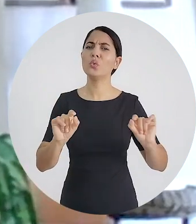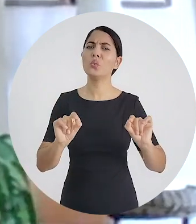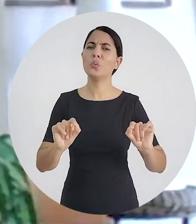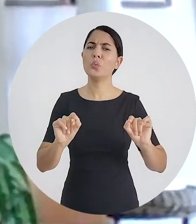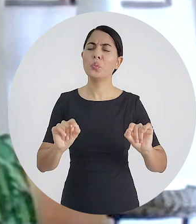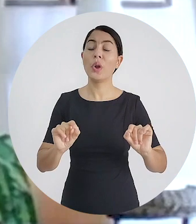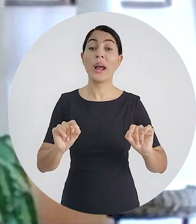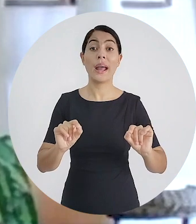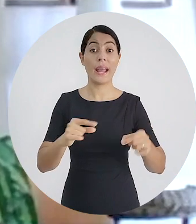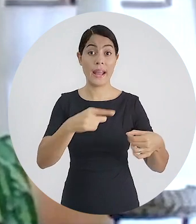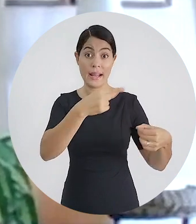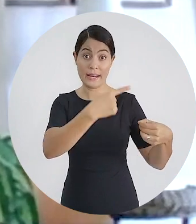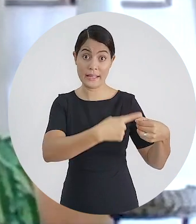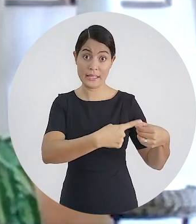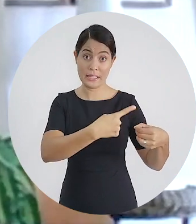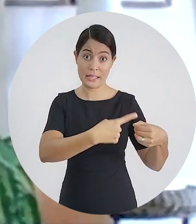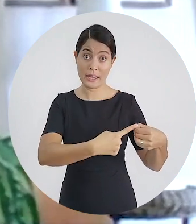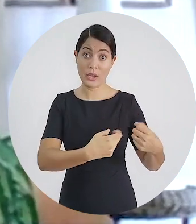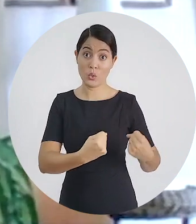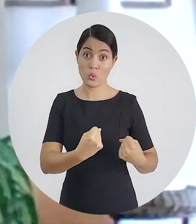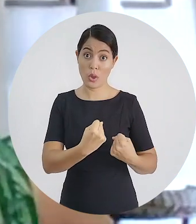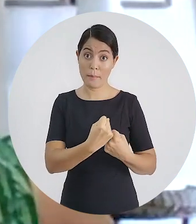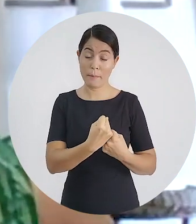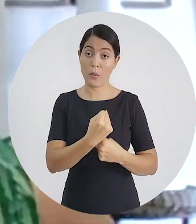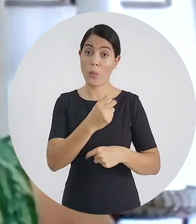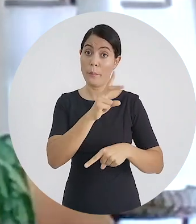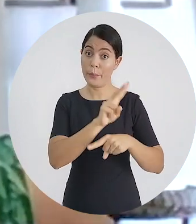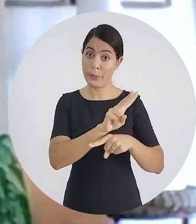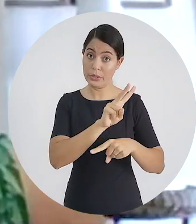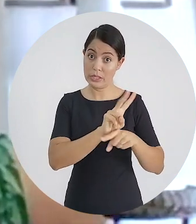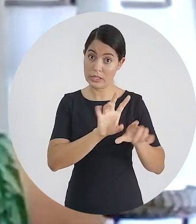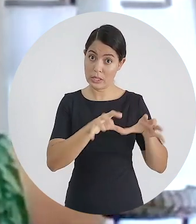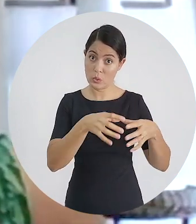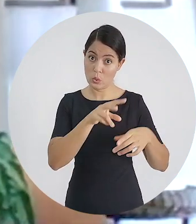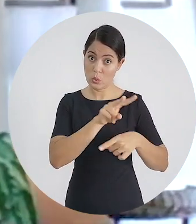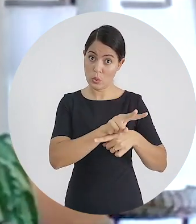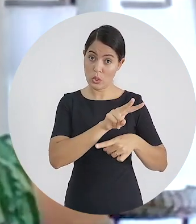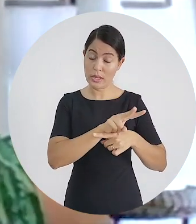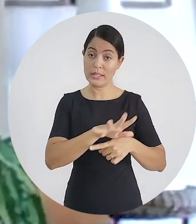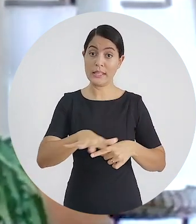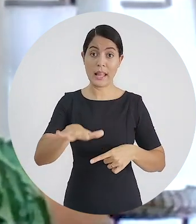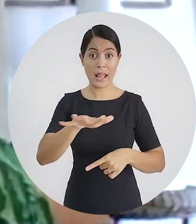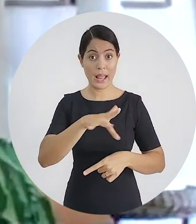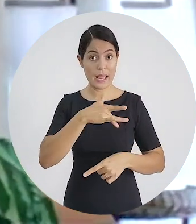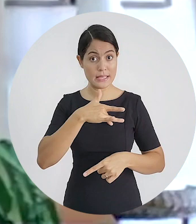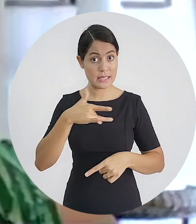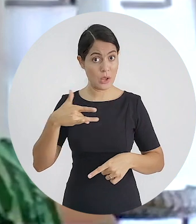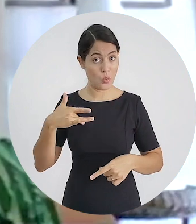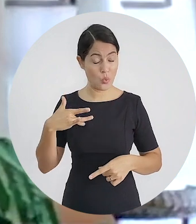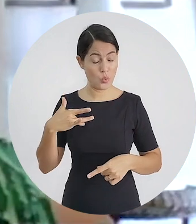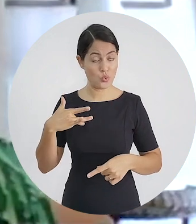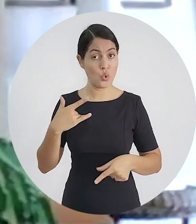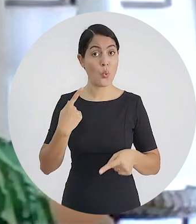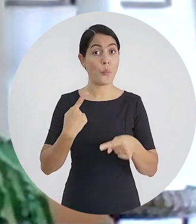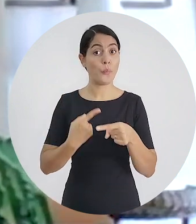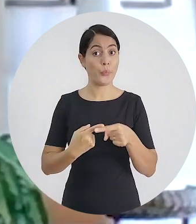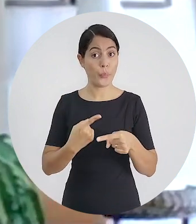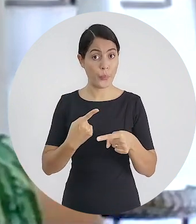do Serviço Municipal de Assistência Social e do Serviço Municipal de